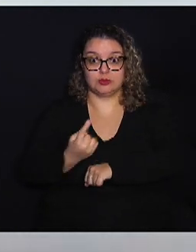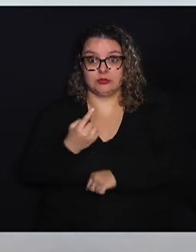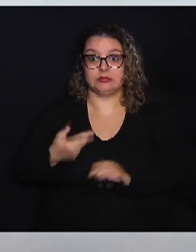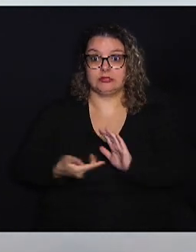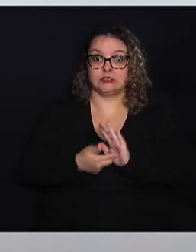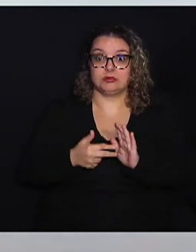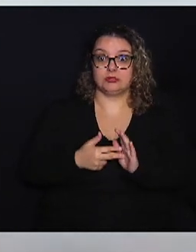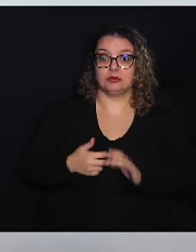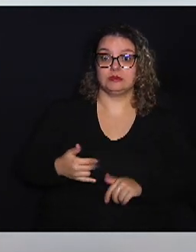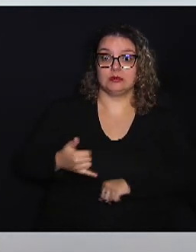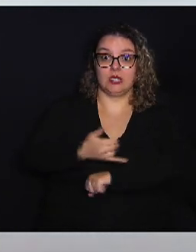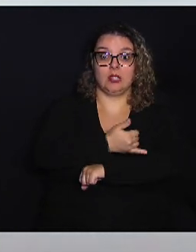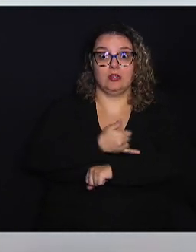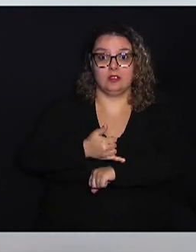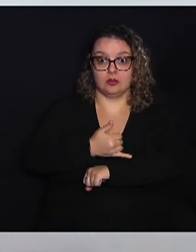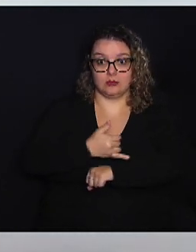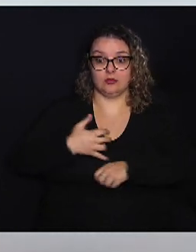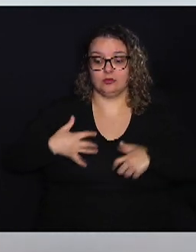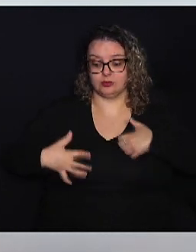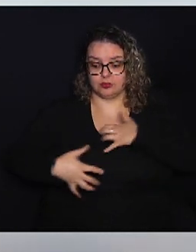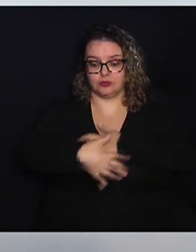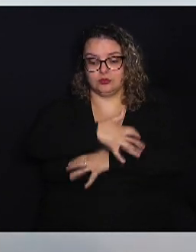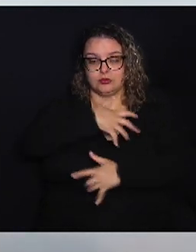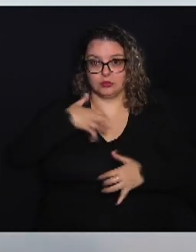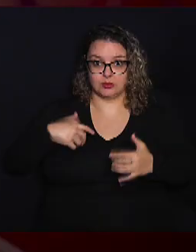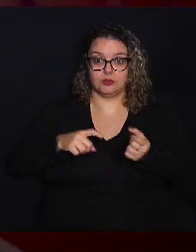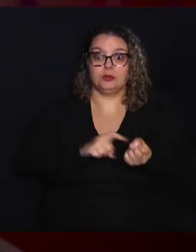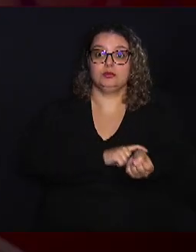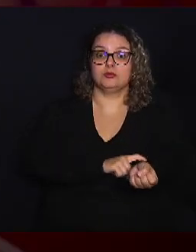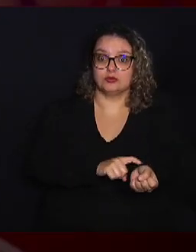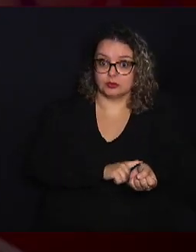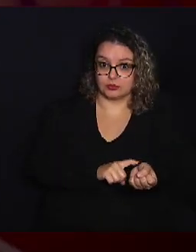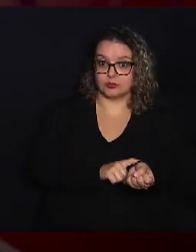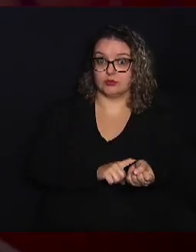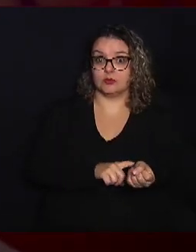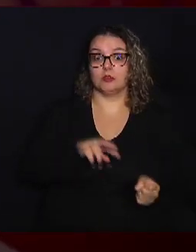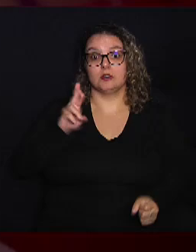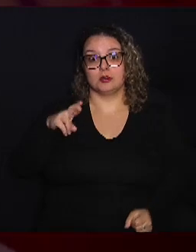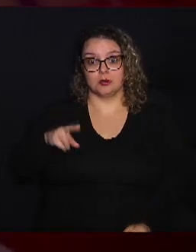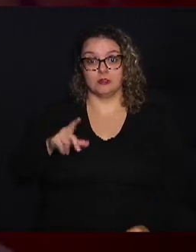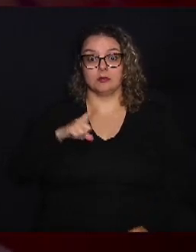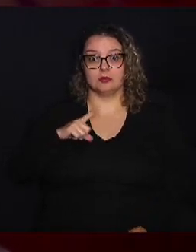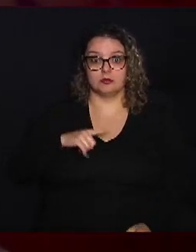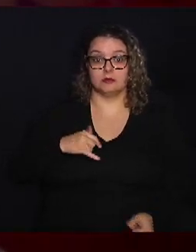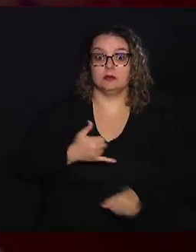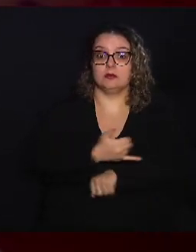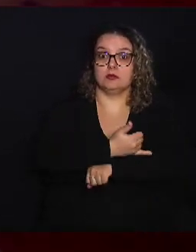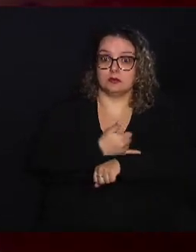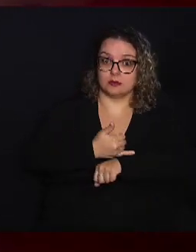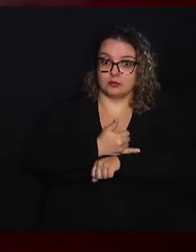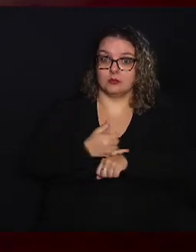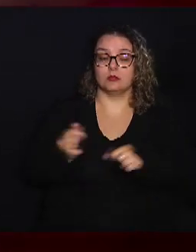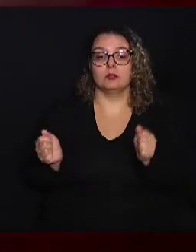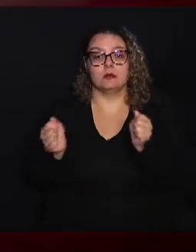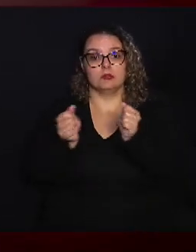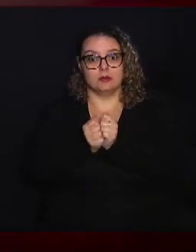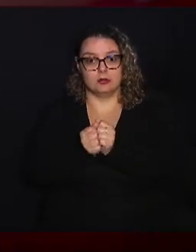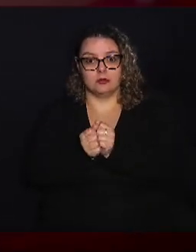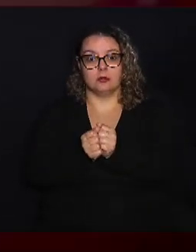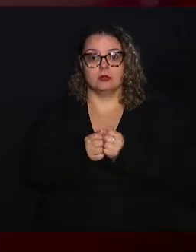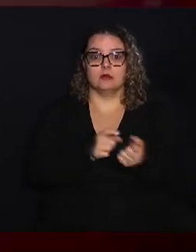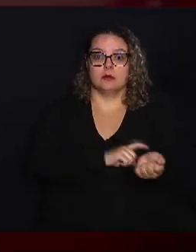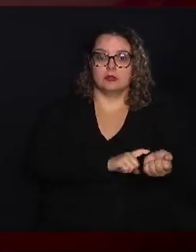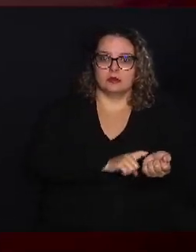tem muita gordura circulante nesse sangue. O fato de ter a gordura junto com o sangue